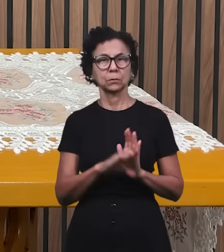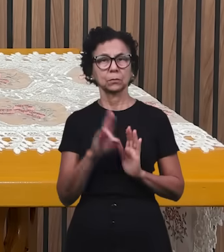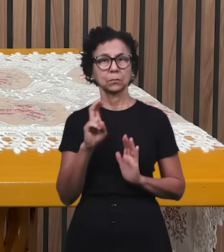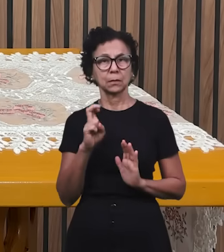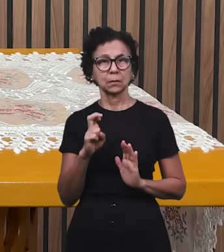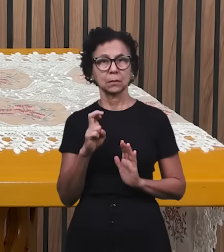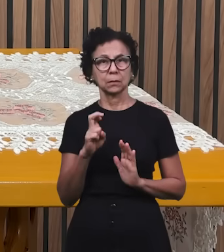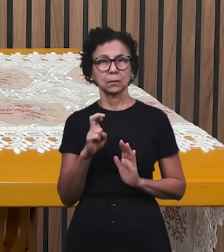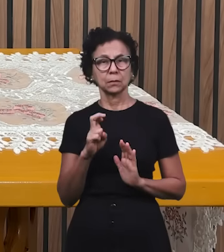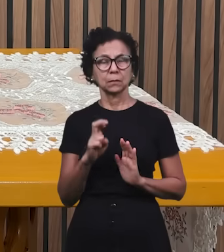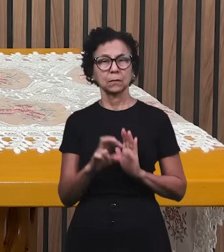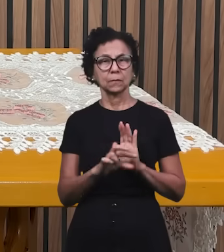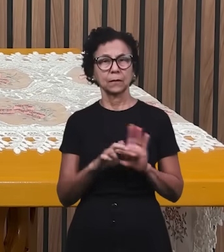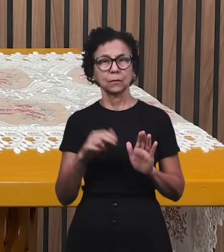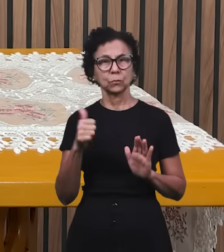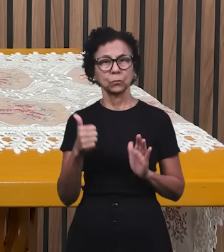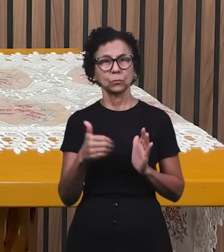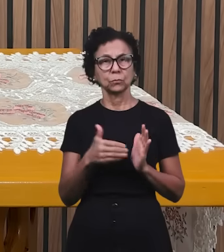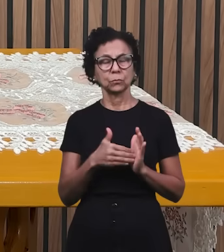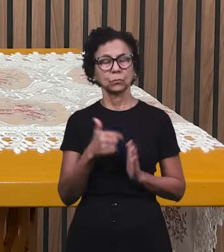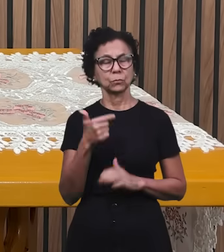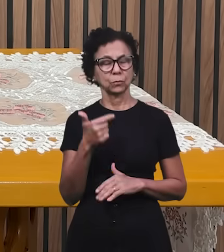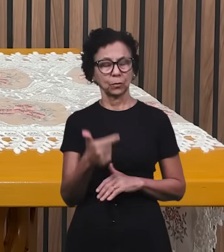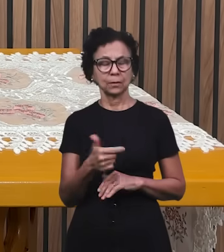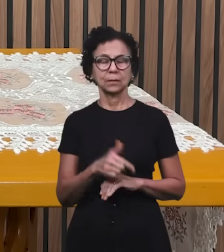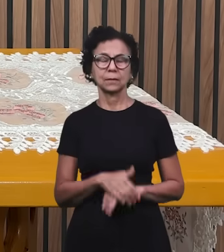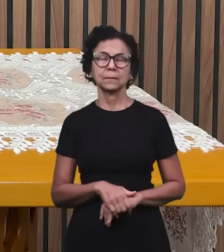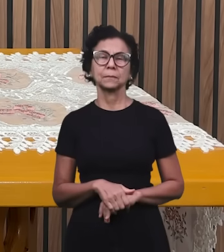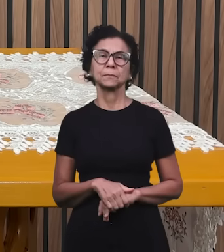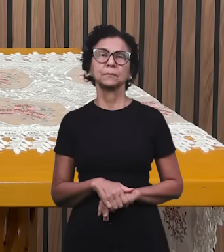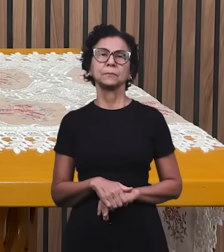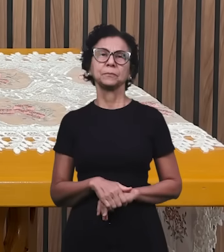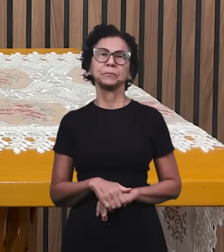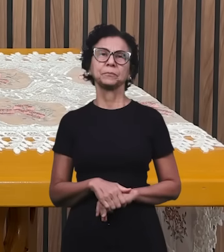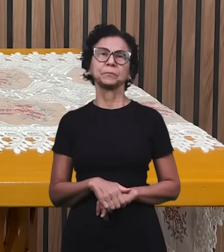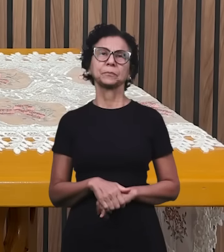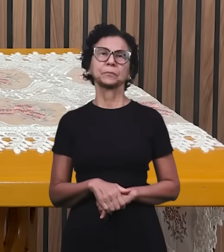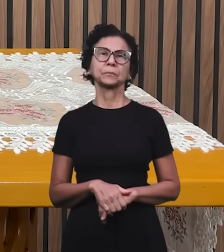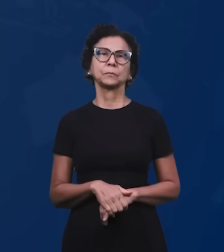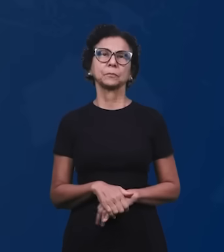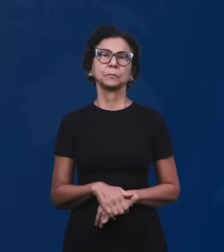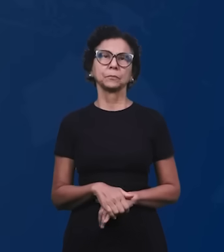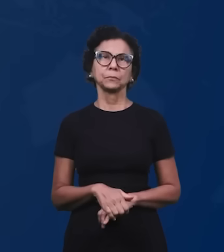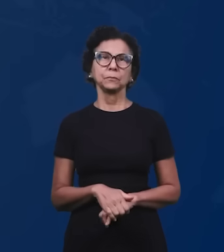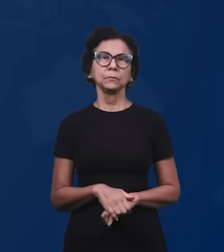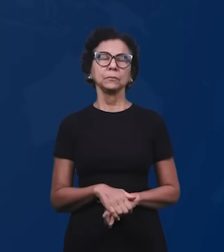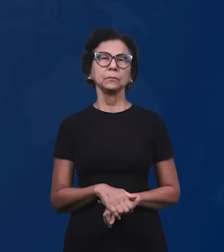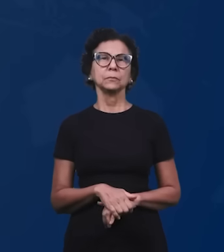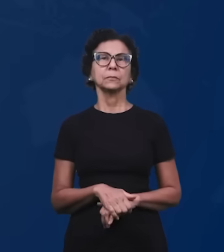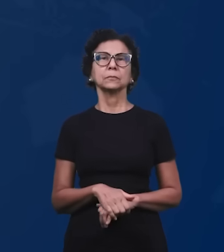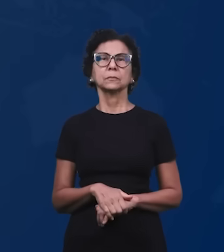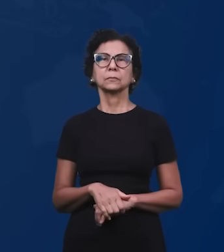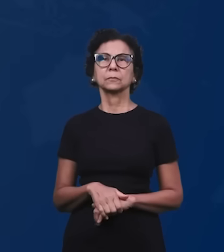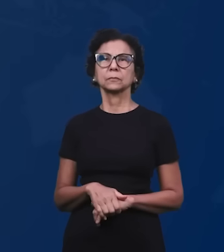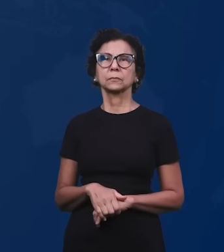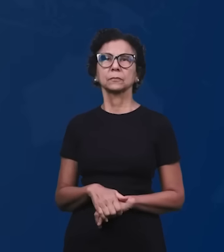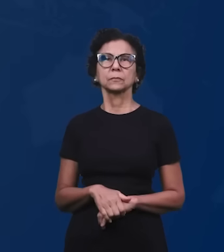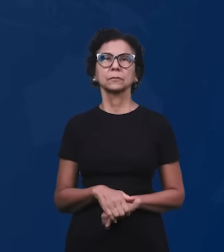5, nos versos 1 e 2. Nós vamos fazer essa leitura. Depois